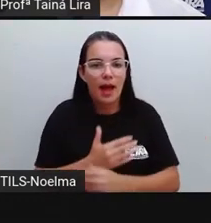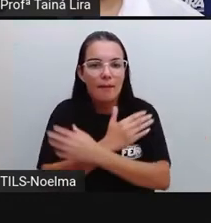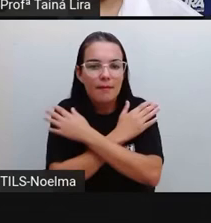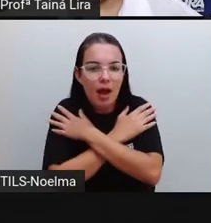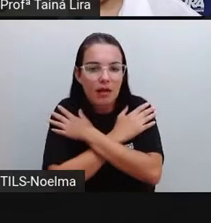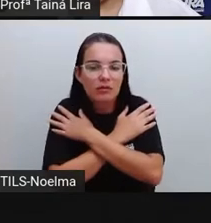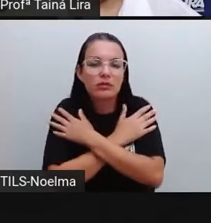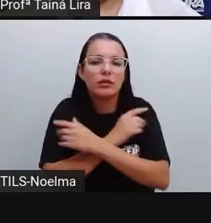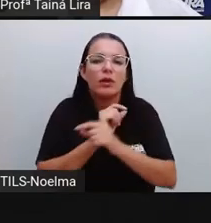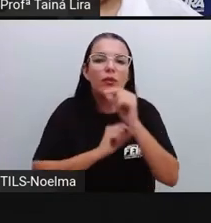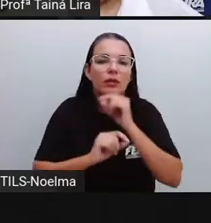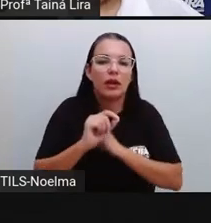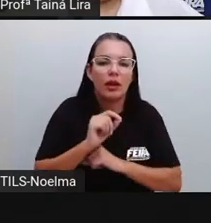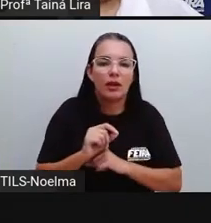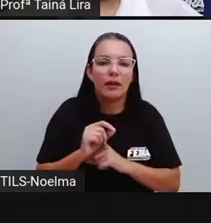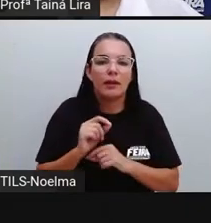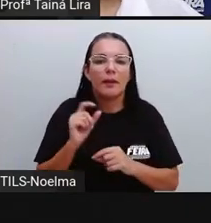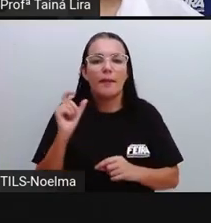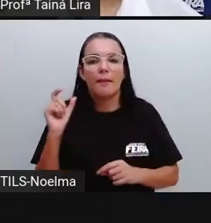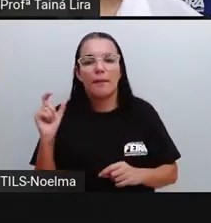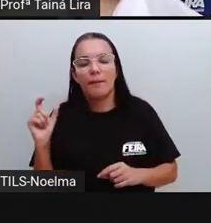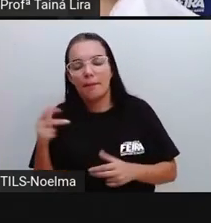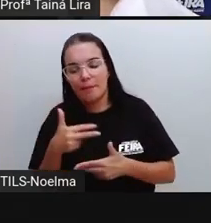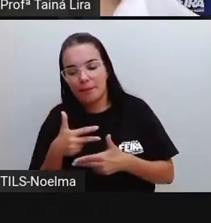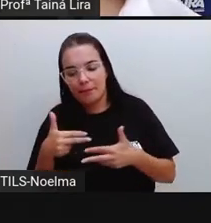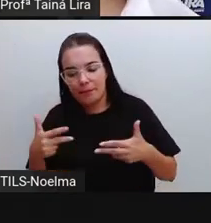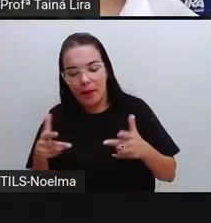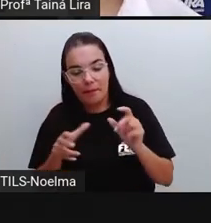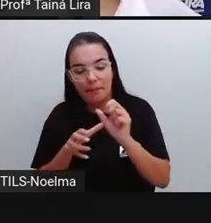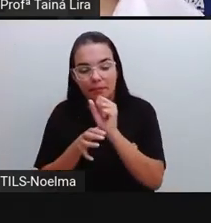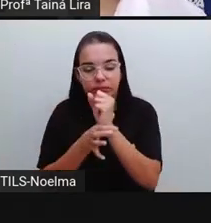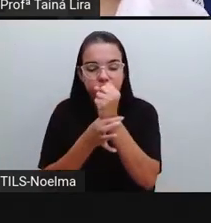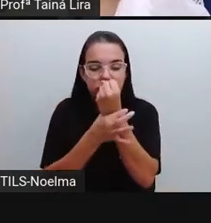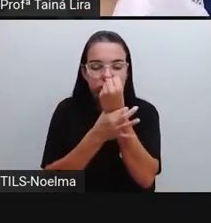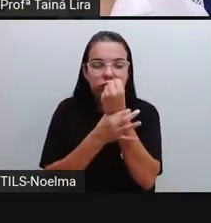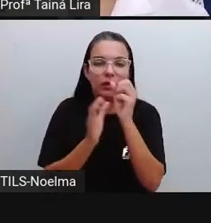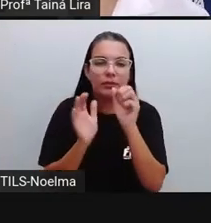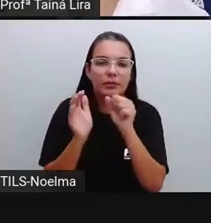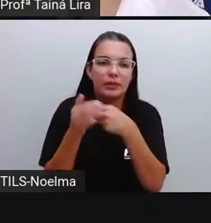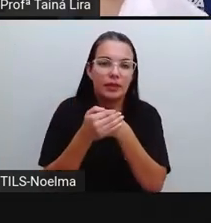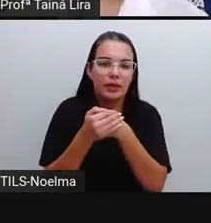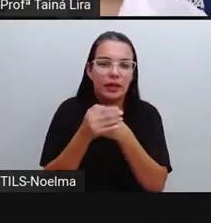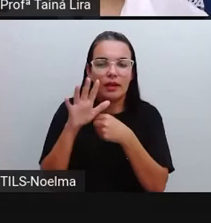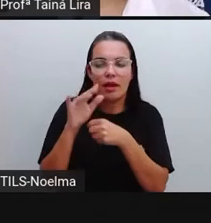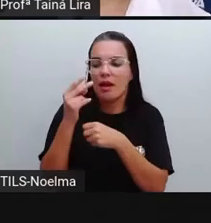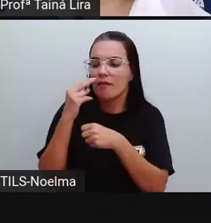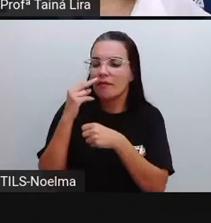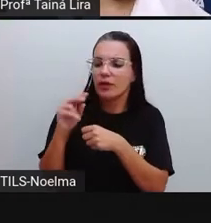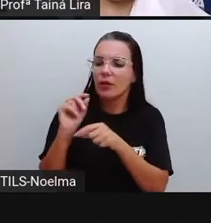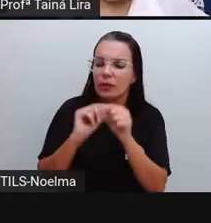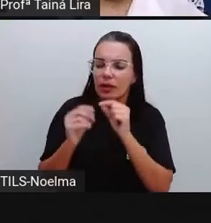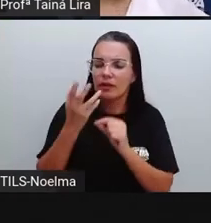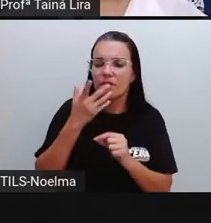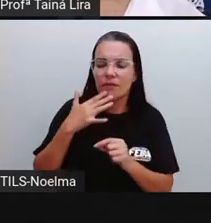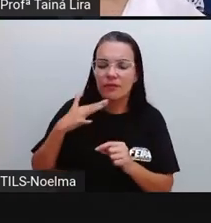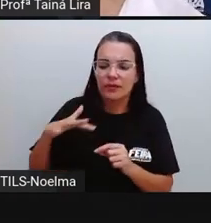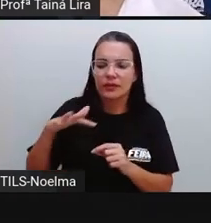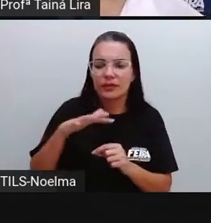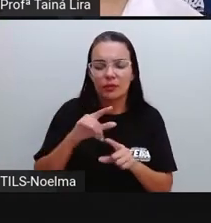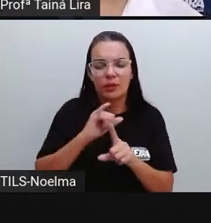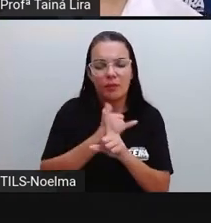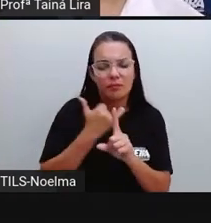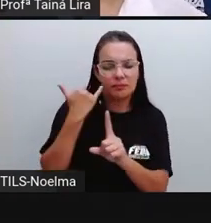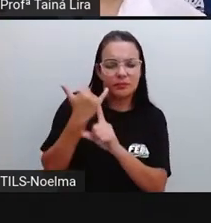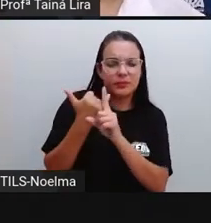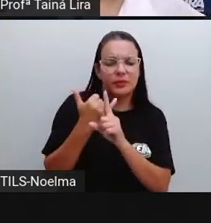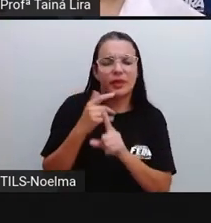daqui falando são campanhas publicitárias mais voltadas, né? Para o público infantil, apesar de